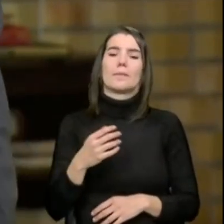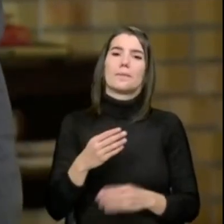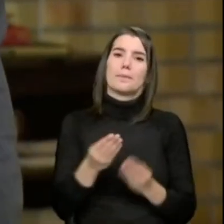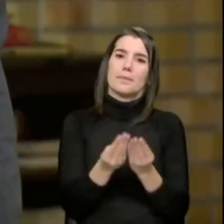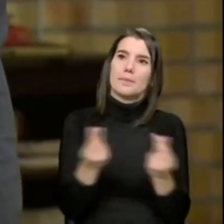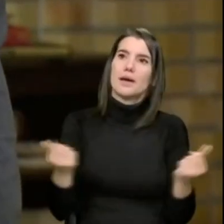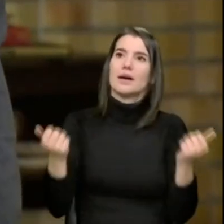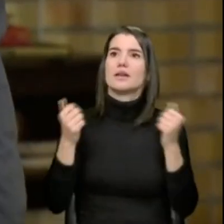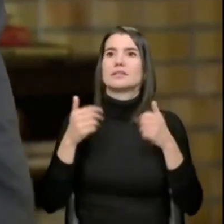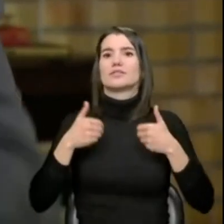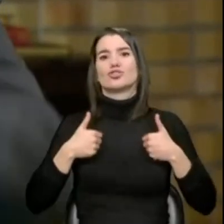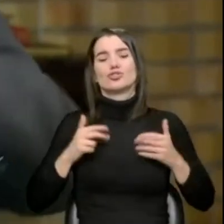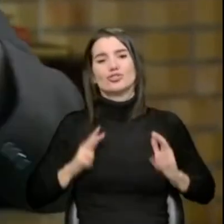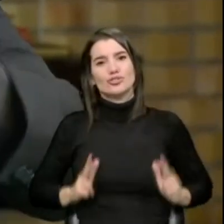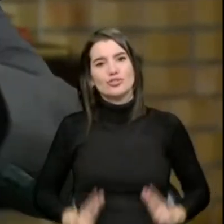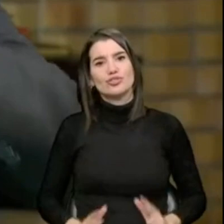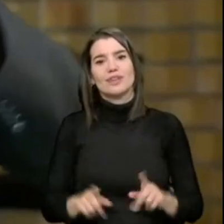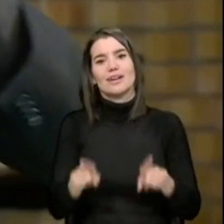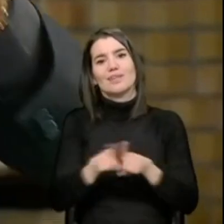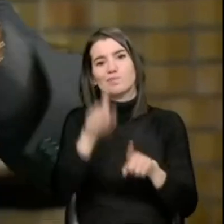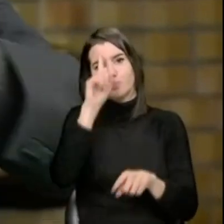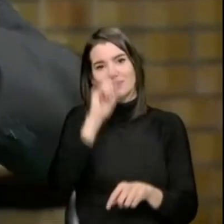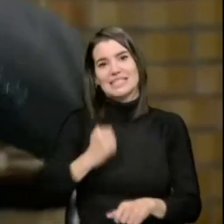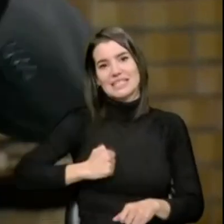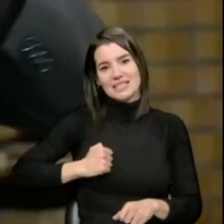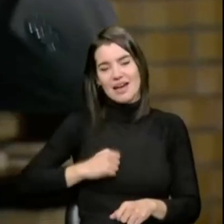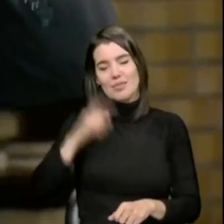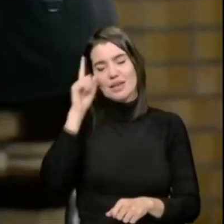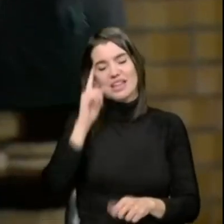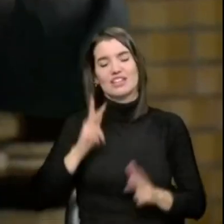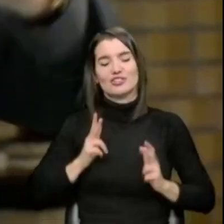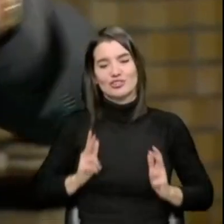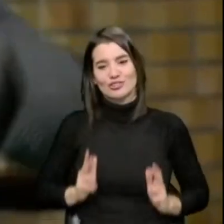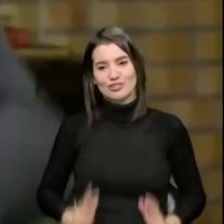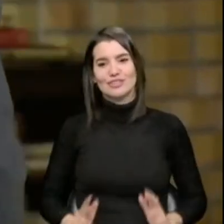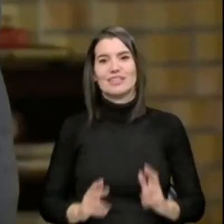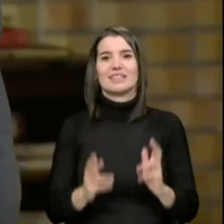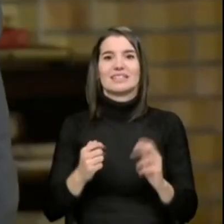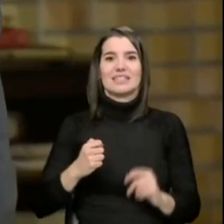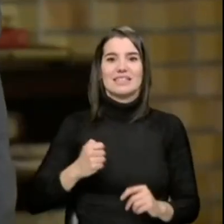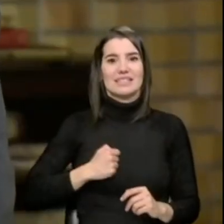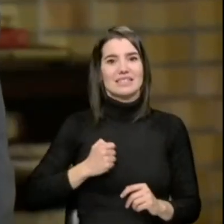descanso, que vais lembrar o sábado como o dia de descanso, o sábado dos sábados.